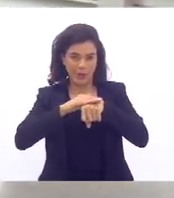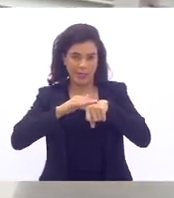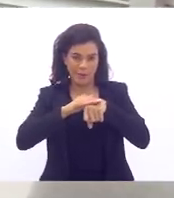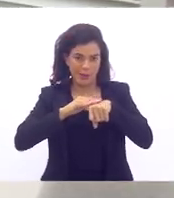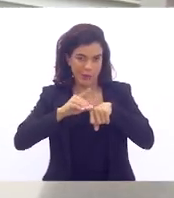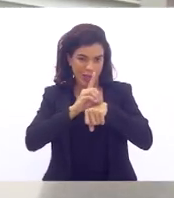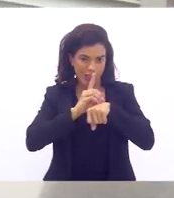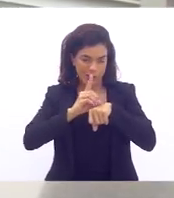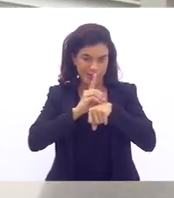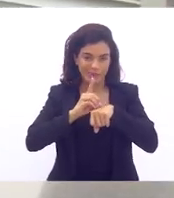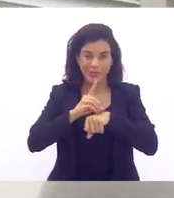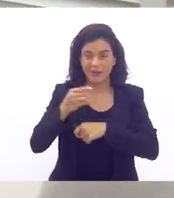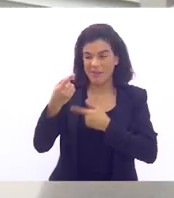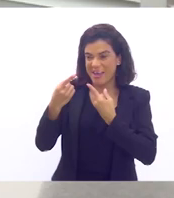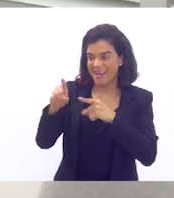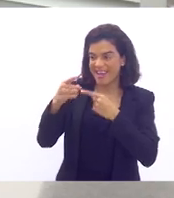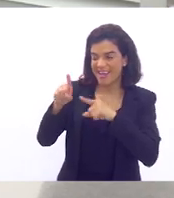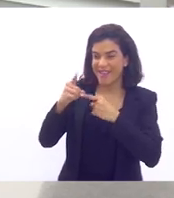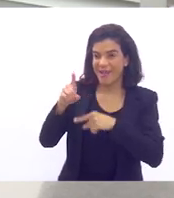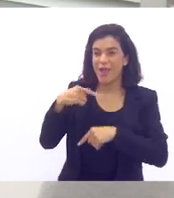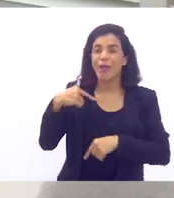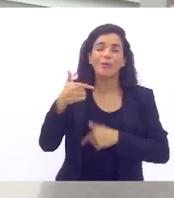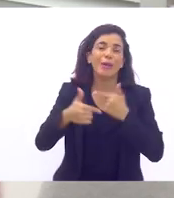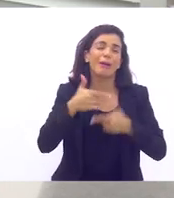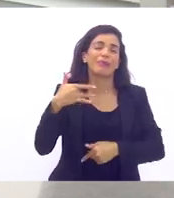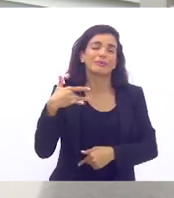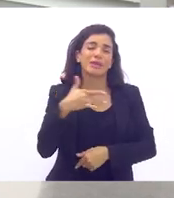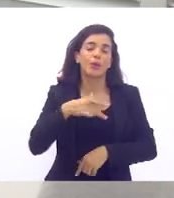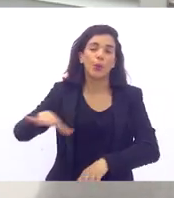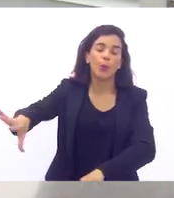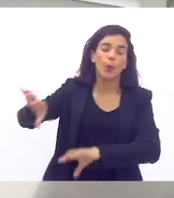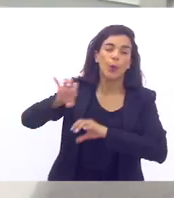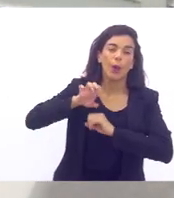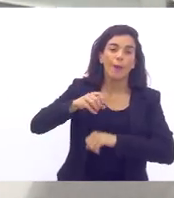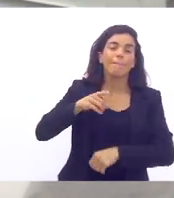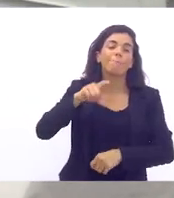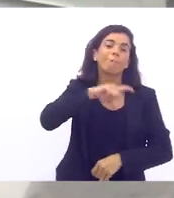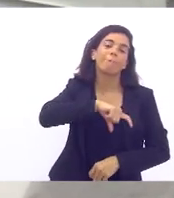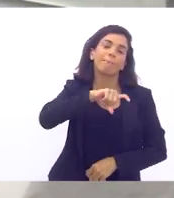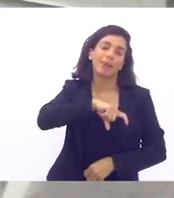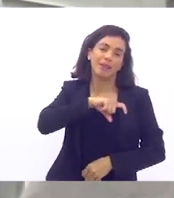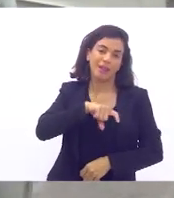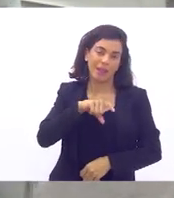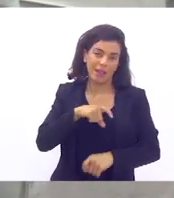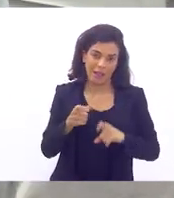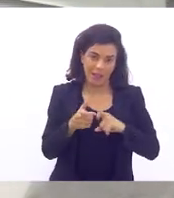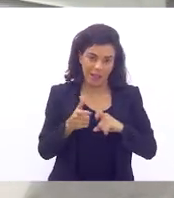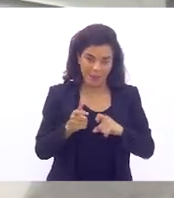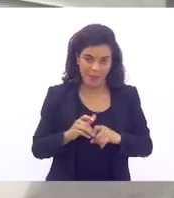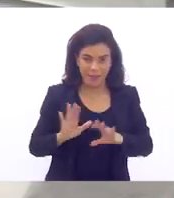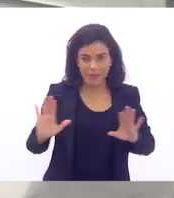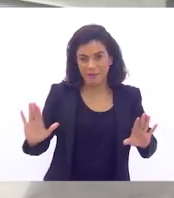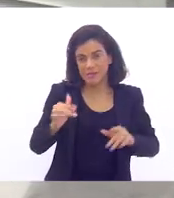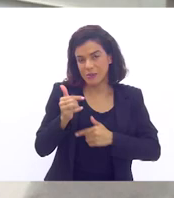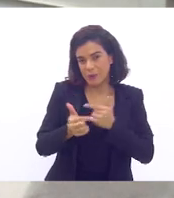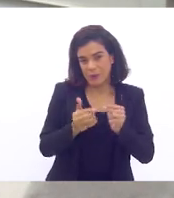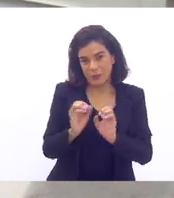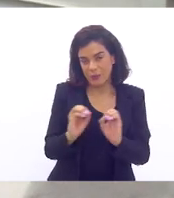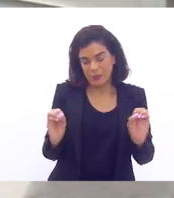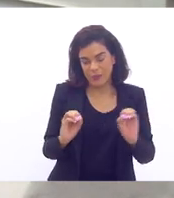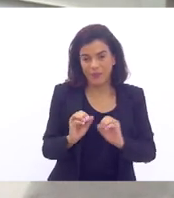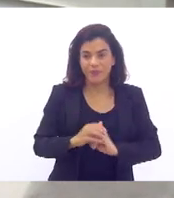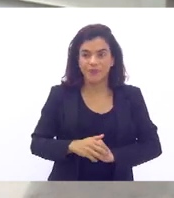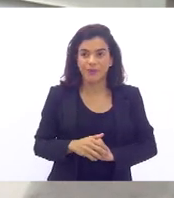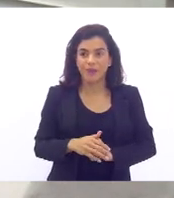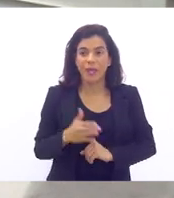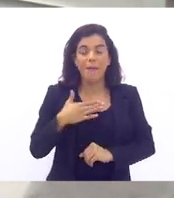médico tá até brincando que eu já trabalho com saúde há tanto tempo que eu tô quase pedindo um CRM mas eu não sou médico e